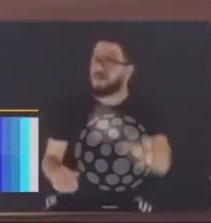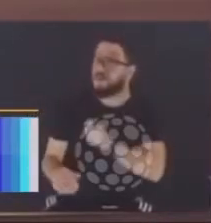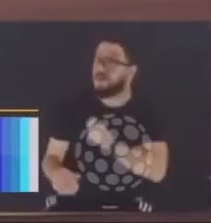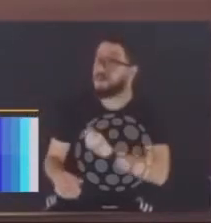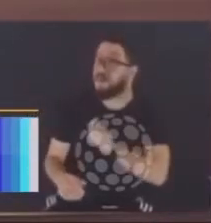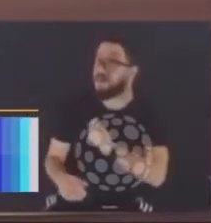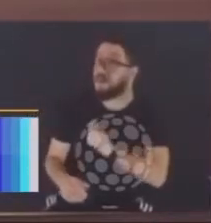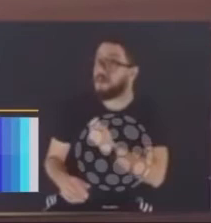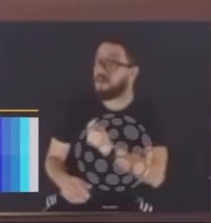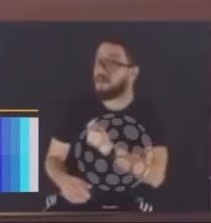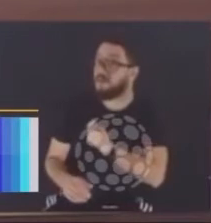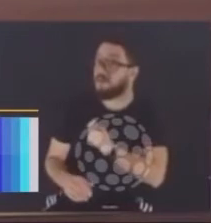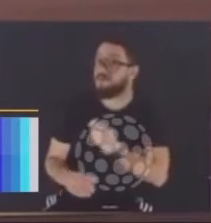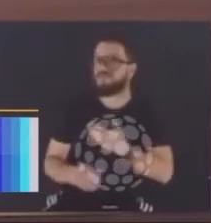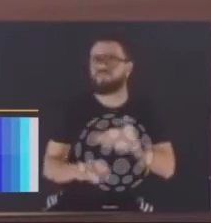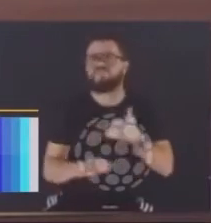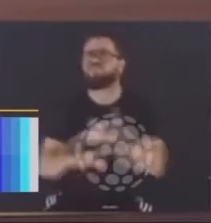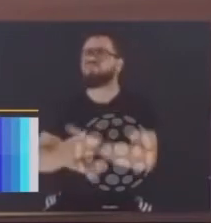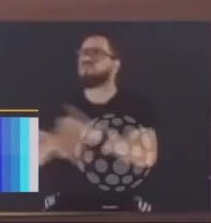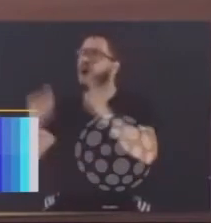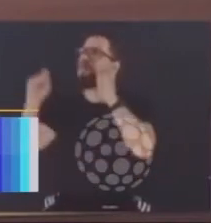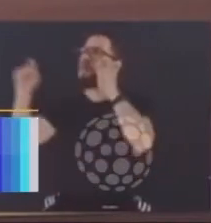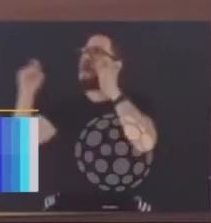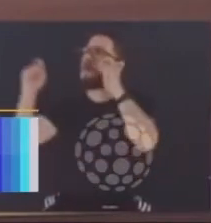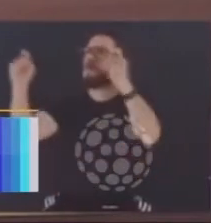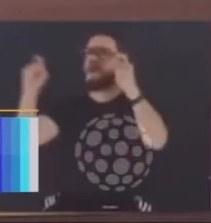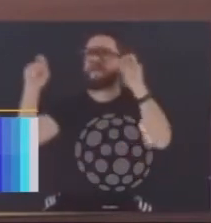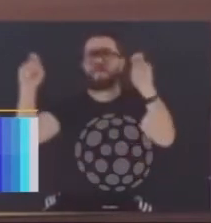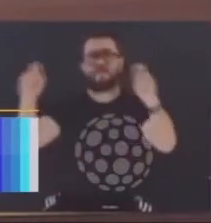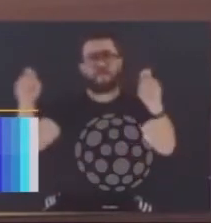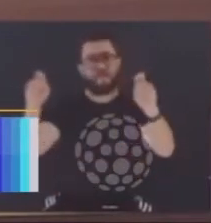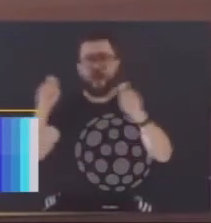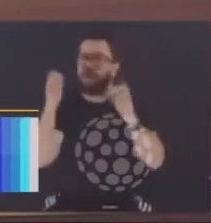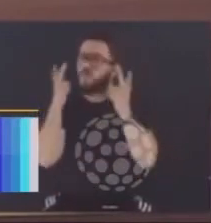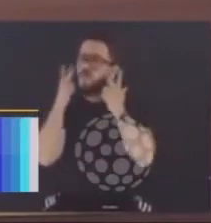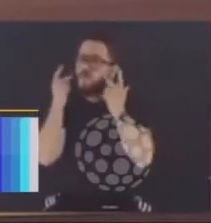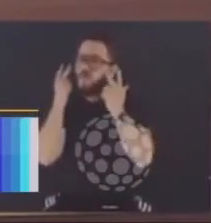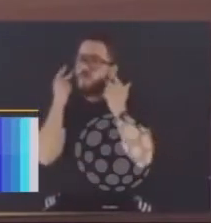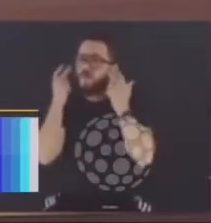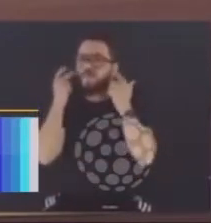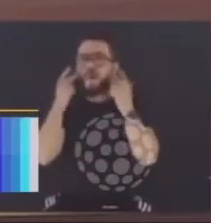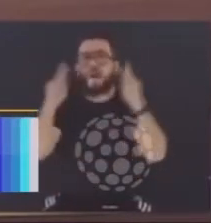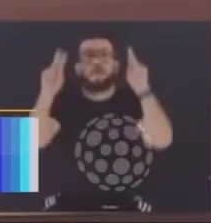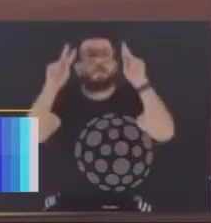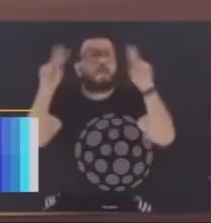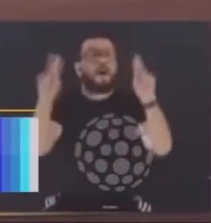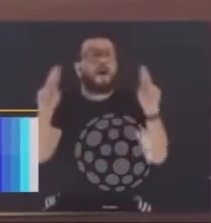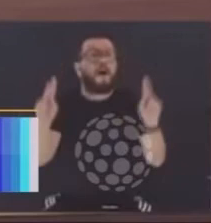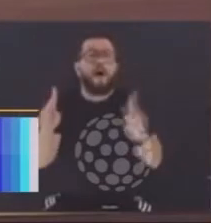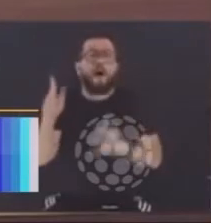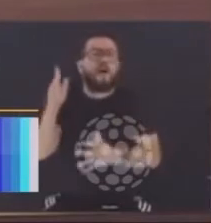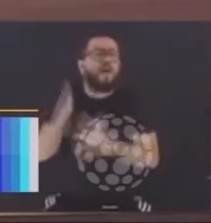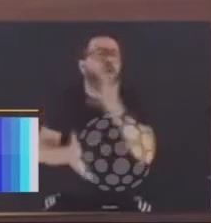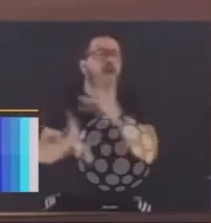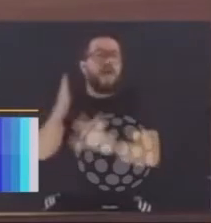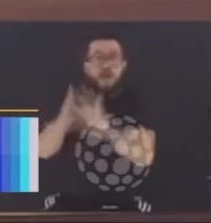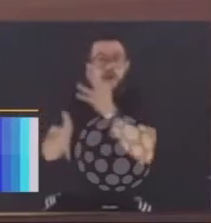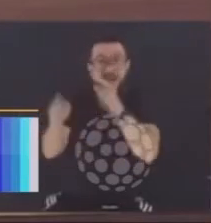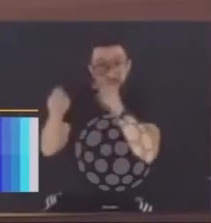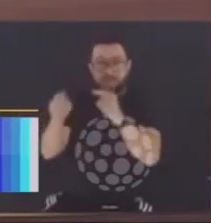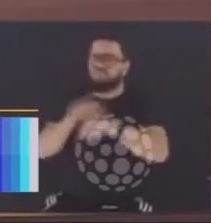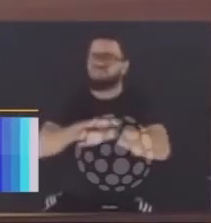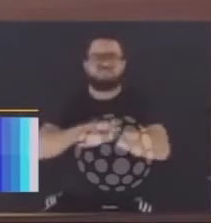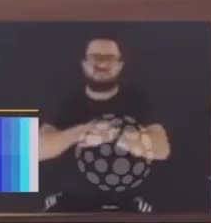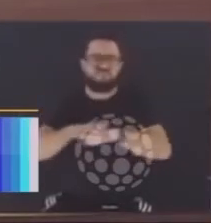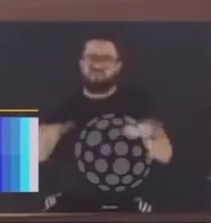saímos ordeira e pacificamente, sem que ninguém tivesse se incomodado, e eu desafio qualquer